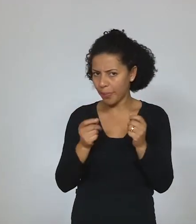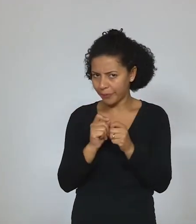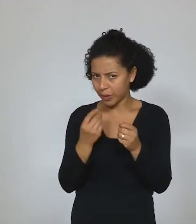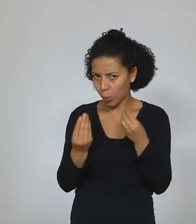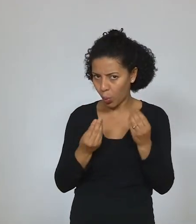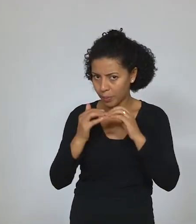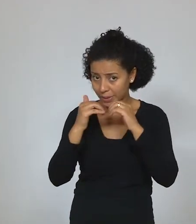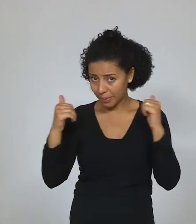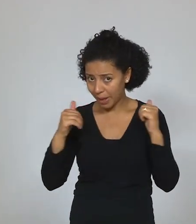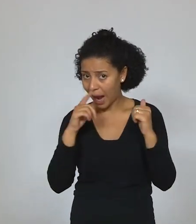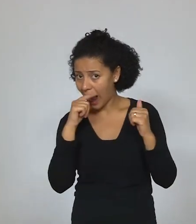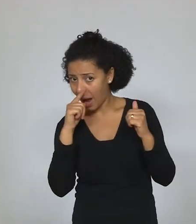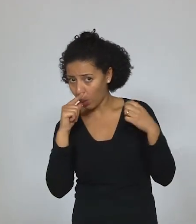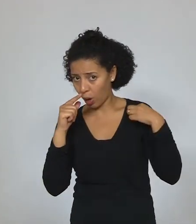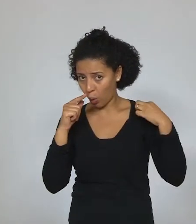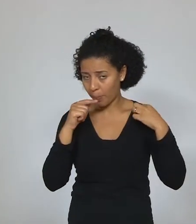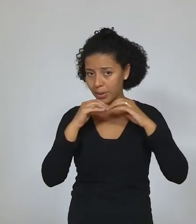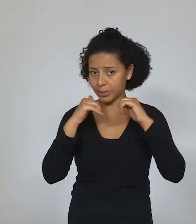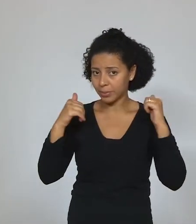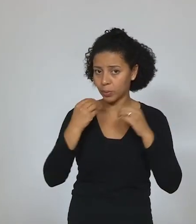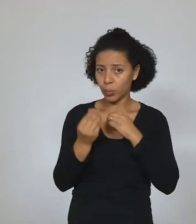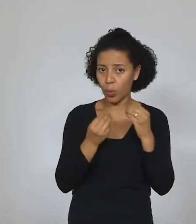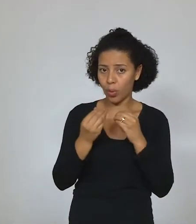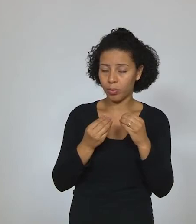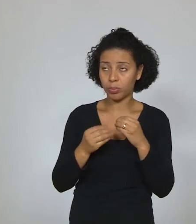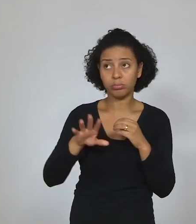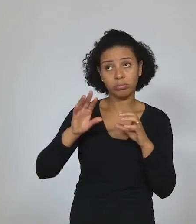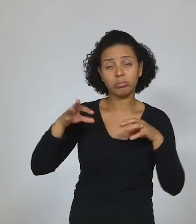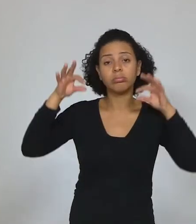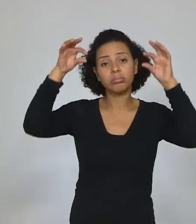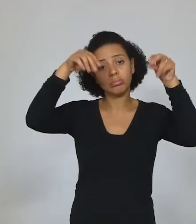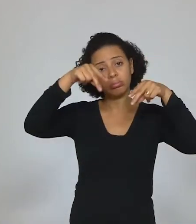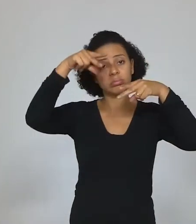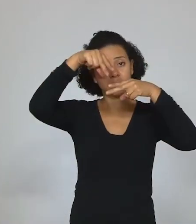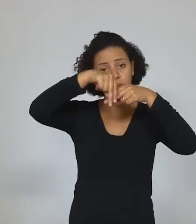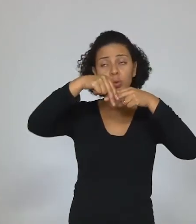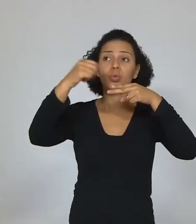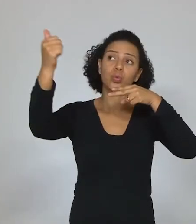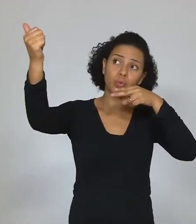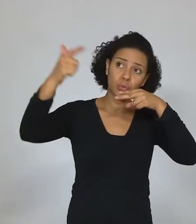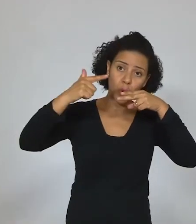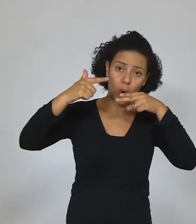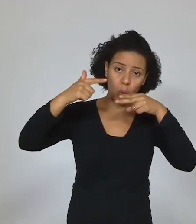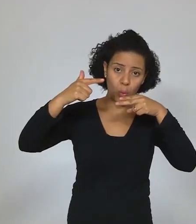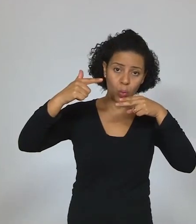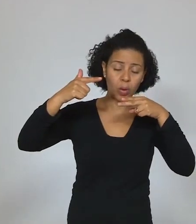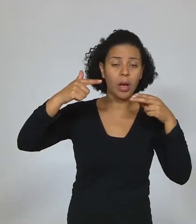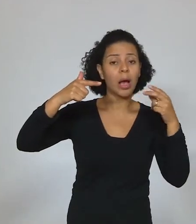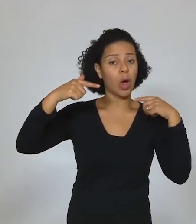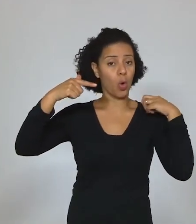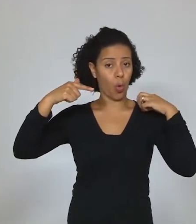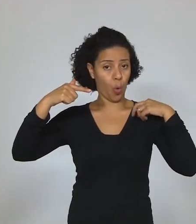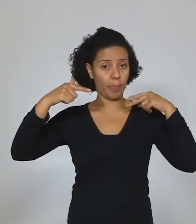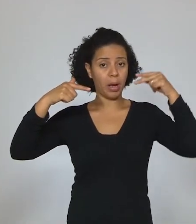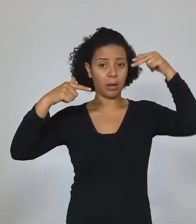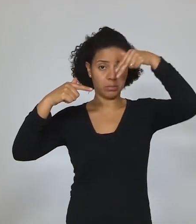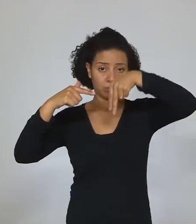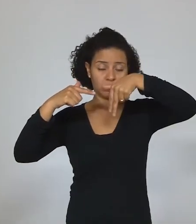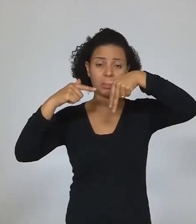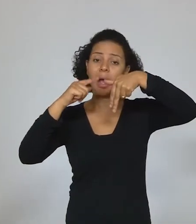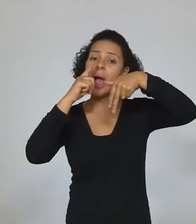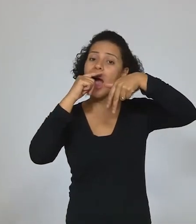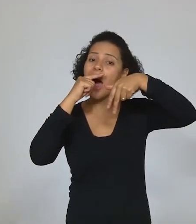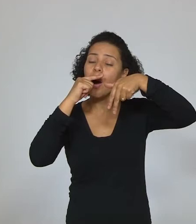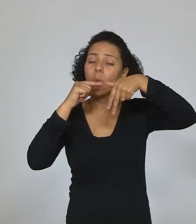roupa estendida e esperar que a água evapore. Você separou a água da roupa que você quer utilizar. Esse mesmo